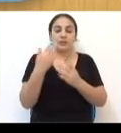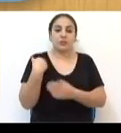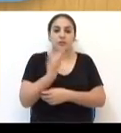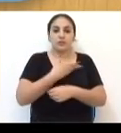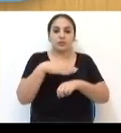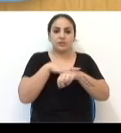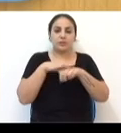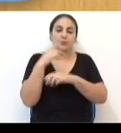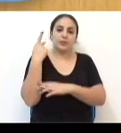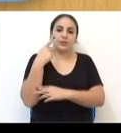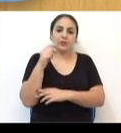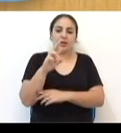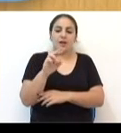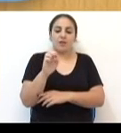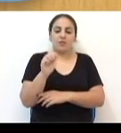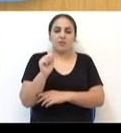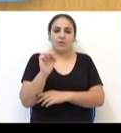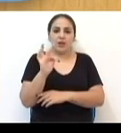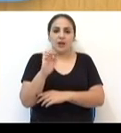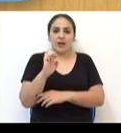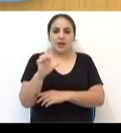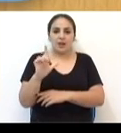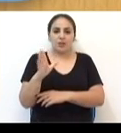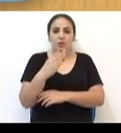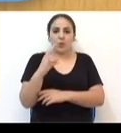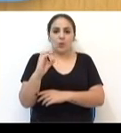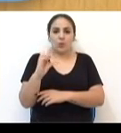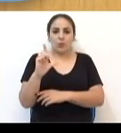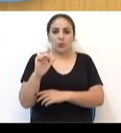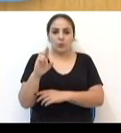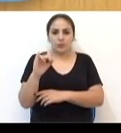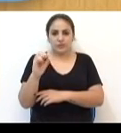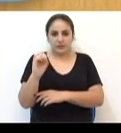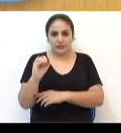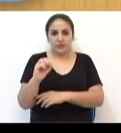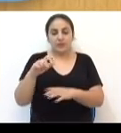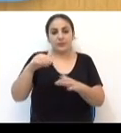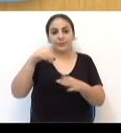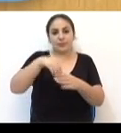conversa com Rafael Colucci, vereador eleito para a Câmara Municipal, com